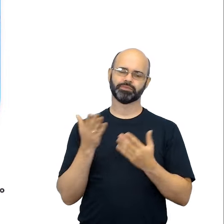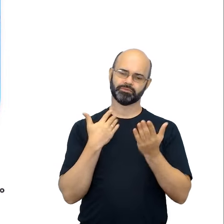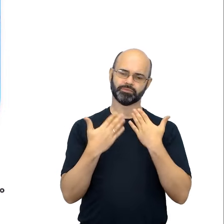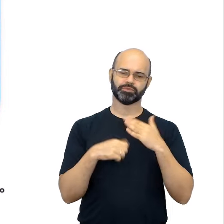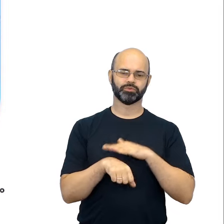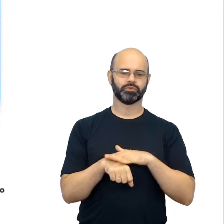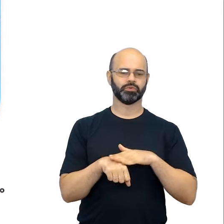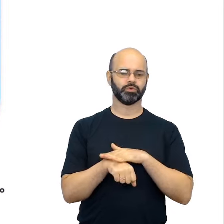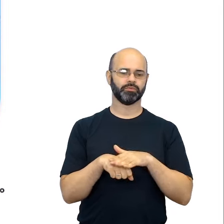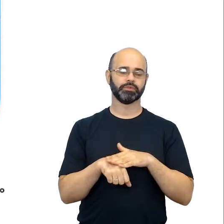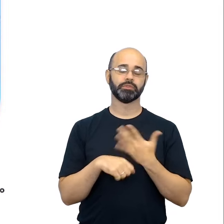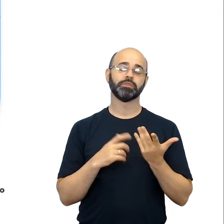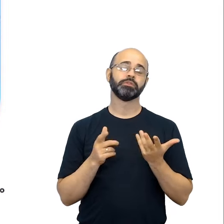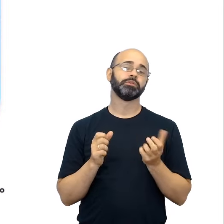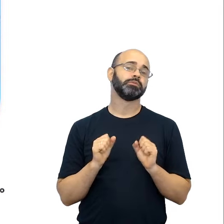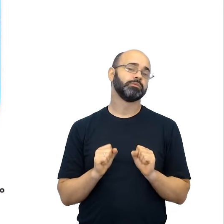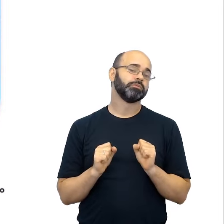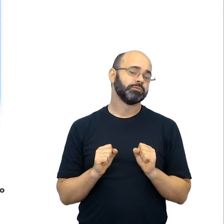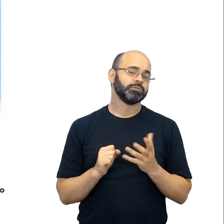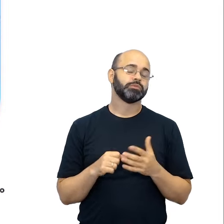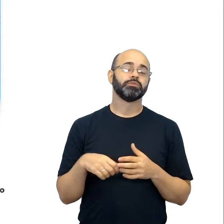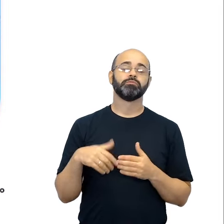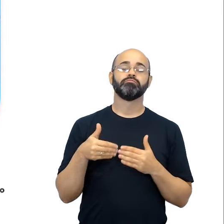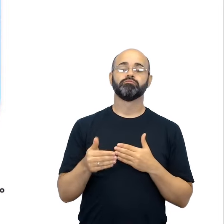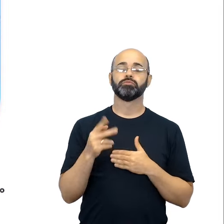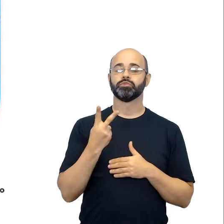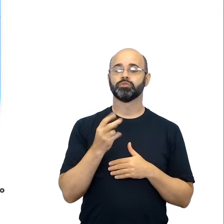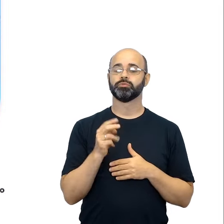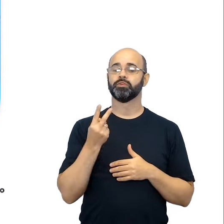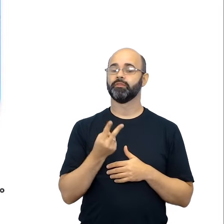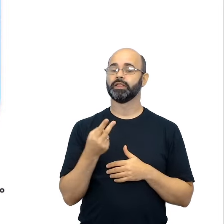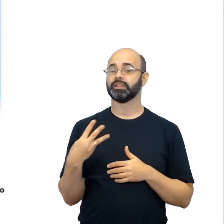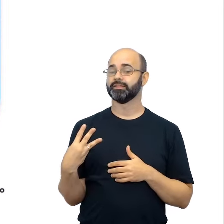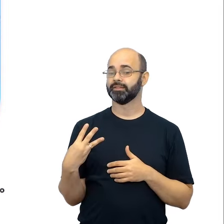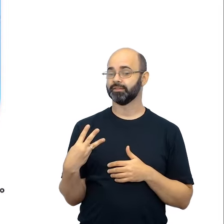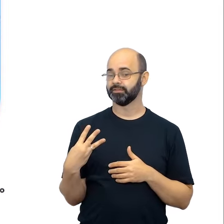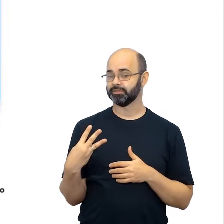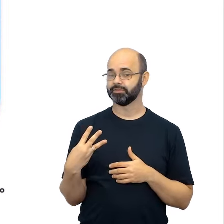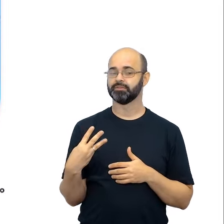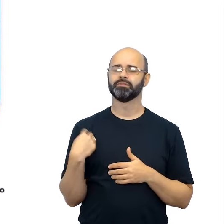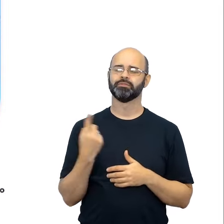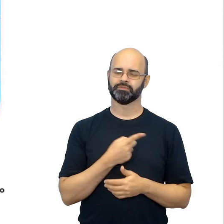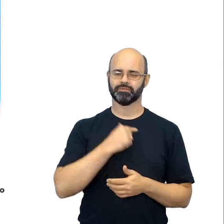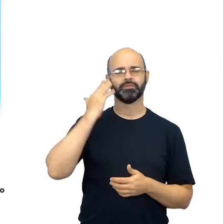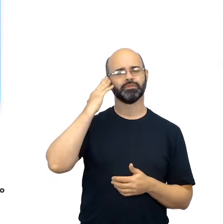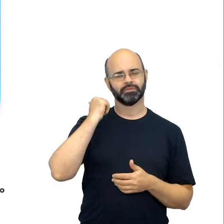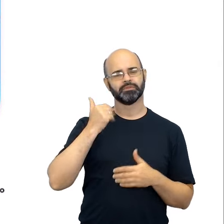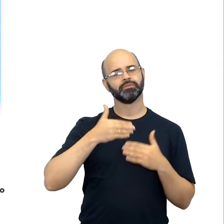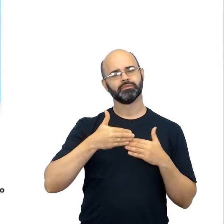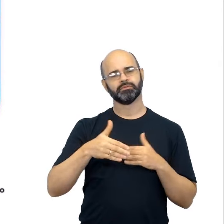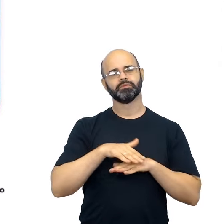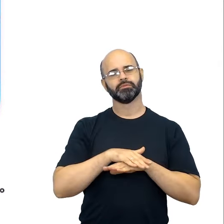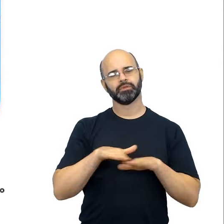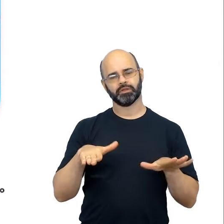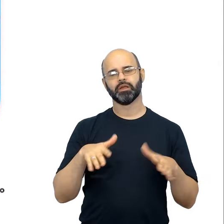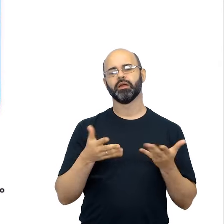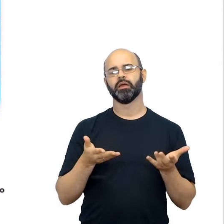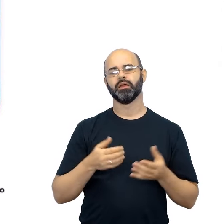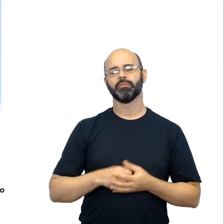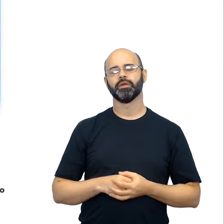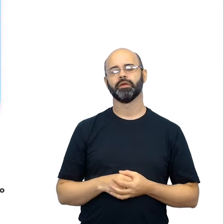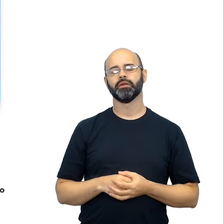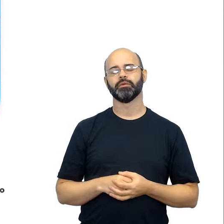a possibilidade para 2023, que nós sabemos que nós estamos encerrando, né, o nosso ano letivo, mas